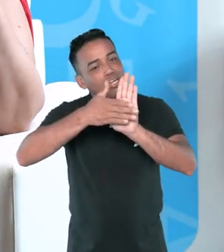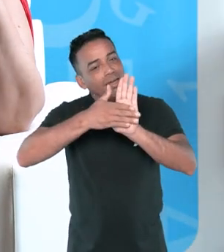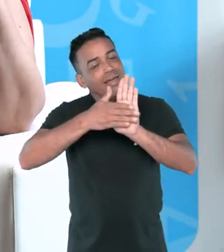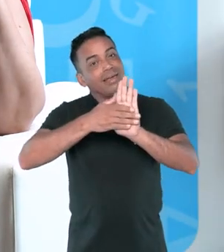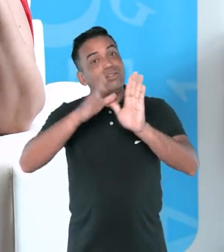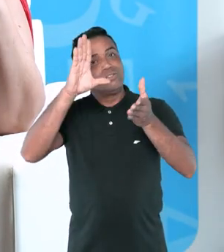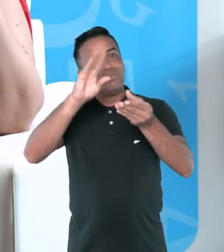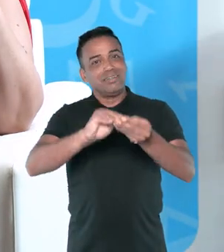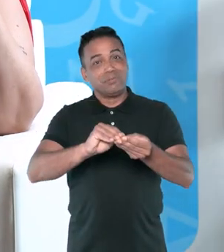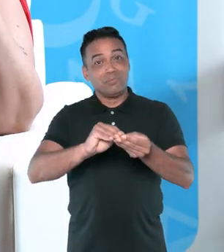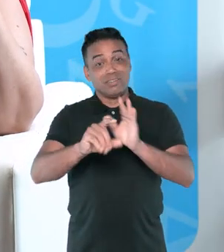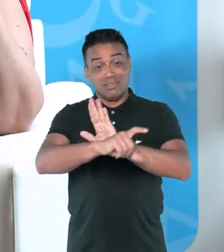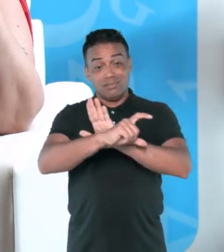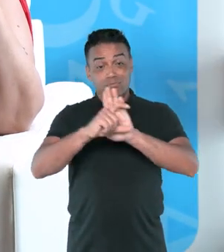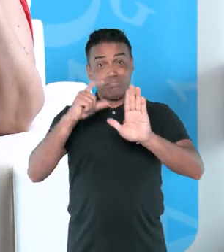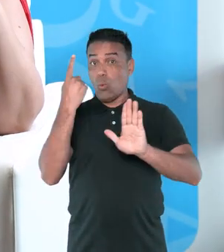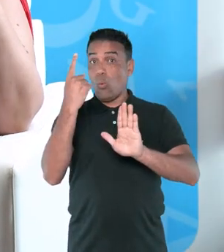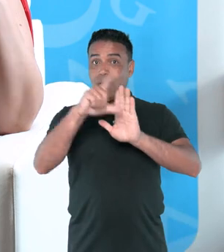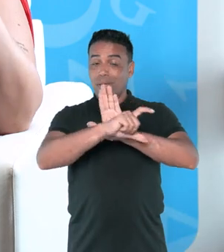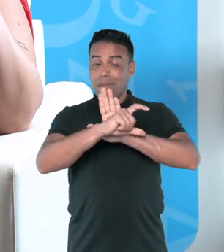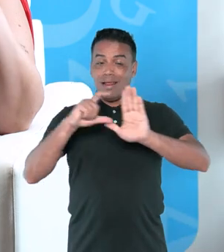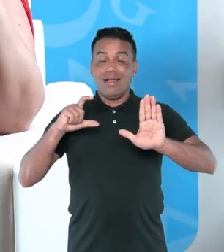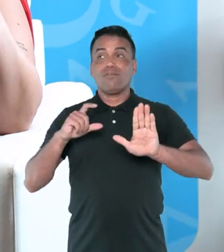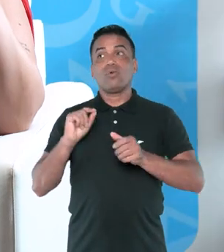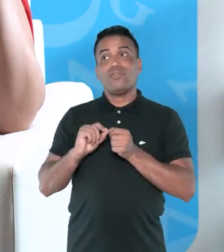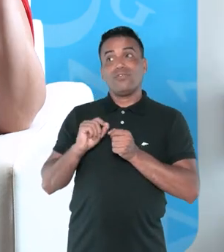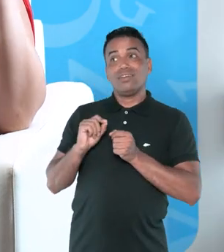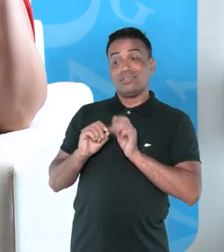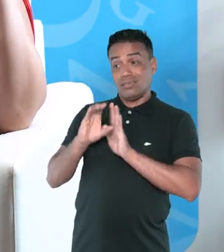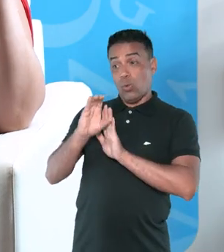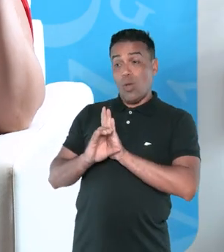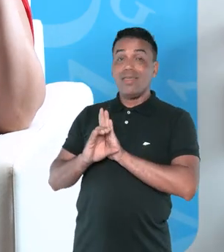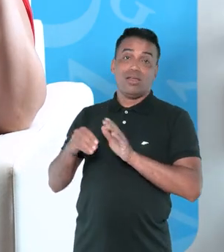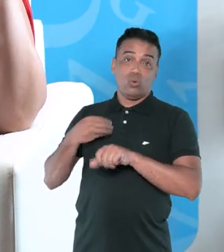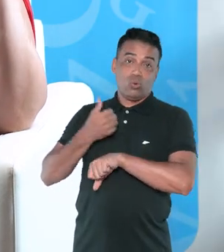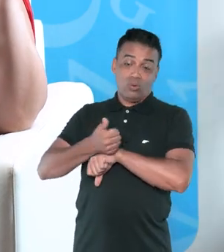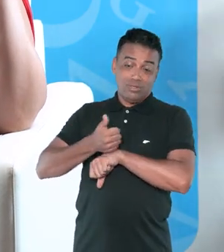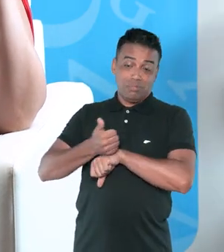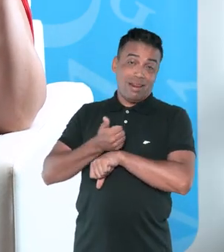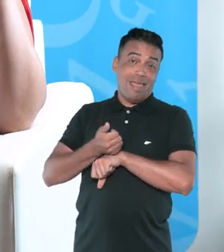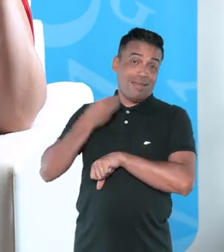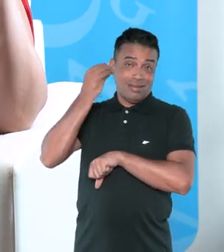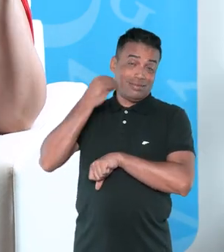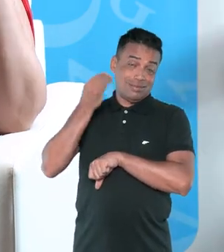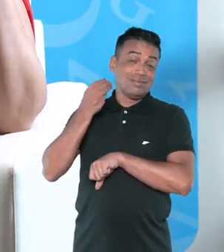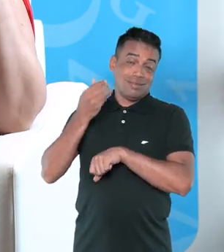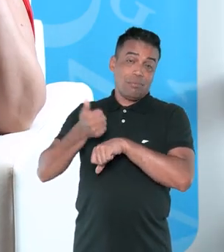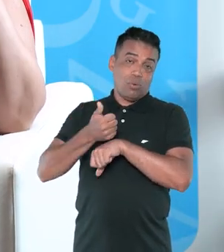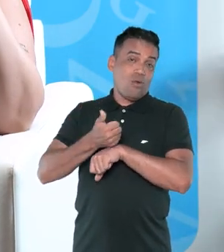e escrever em um parágrafo o que eu tinha feito, o currículo era o currículo, era o que tinha acontecido com a minha vida, não tinha o que fazer,